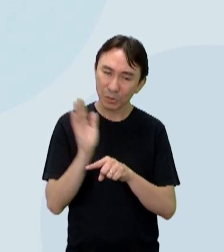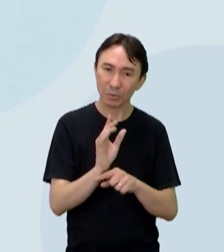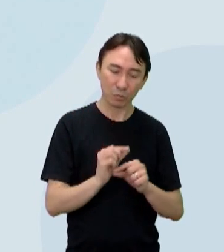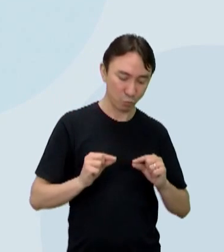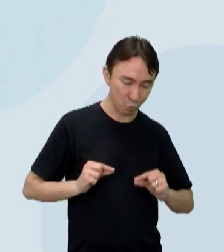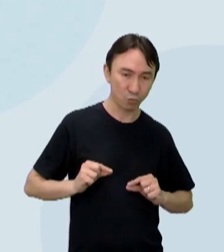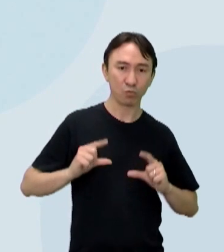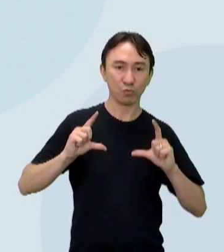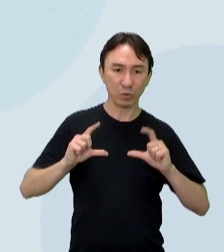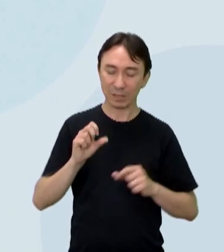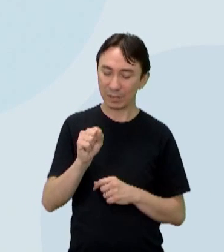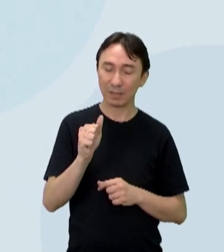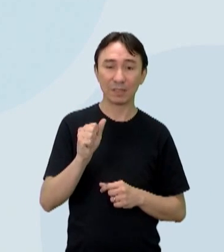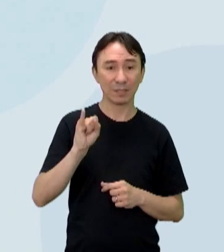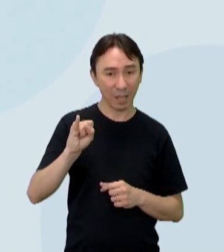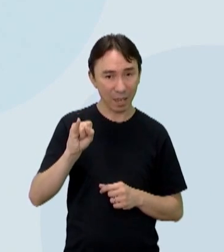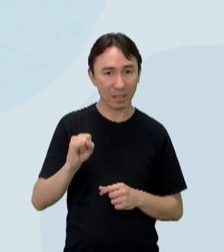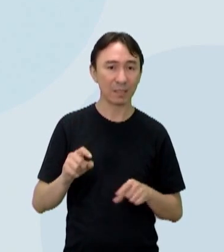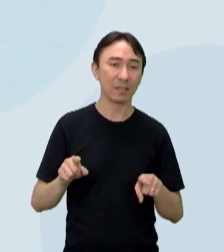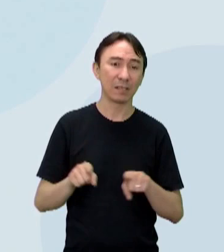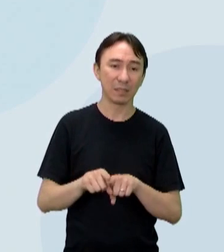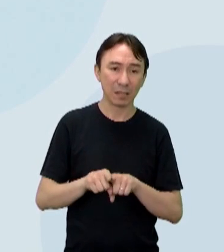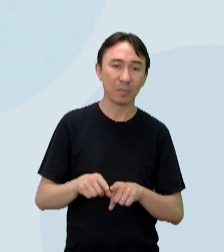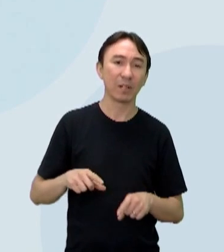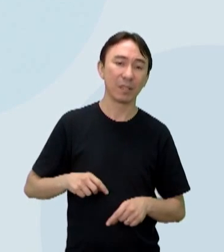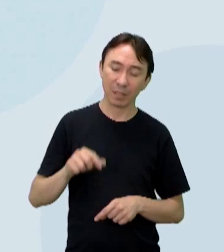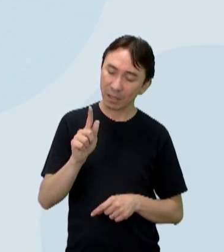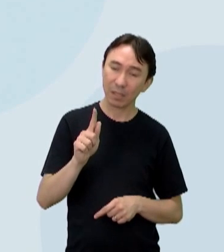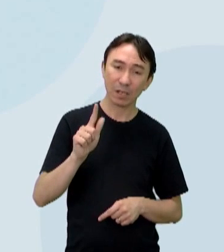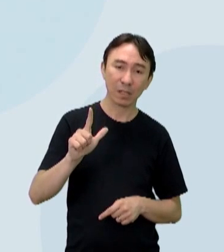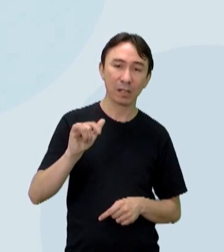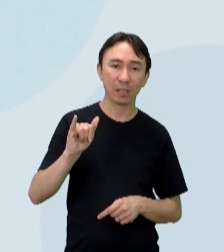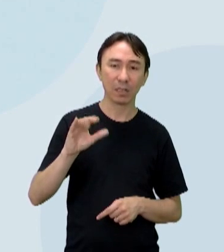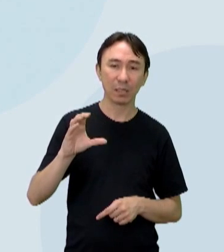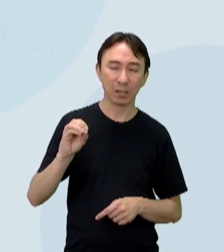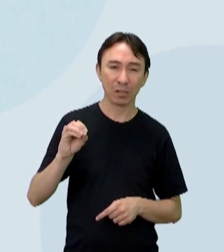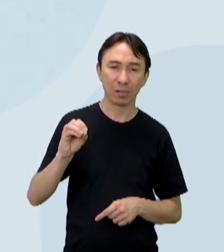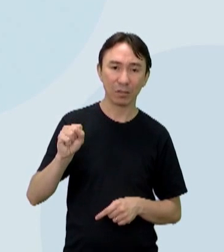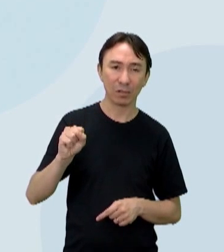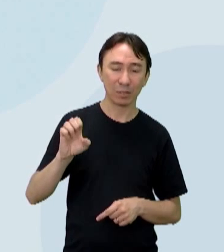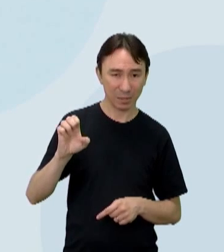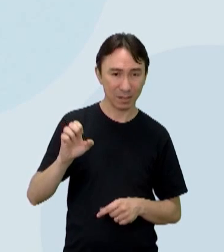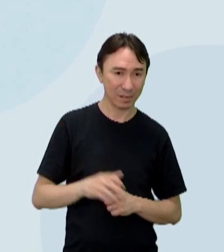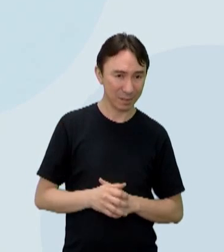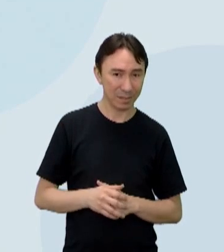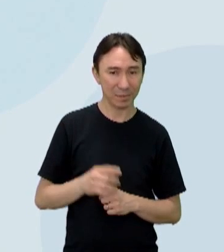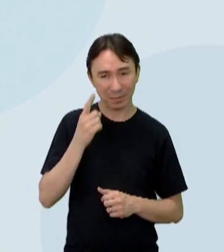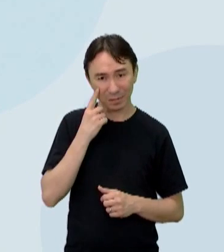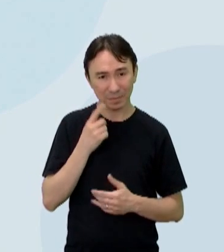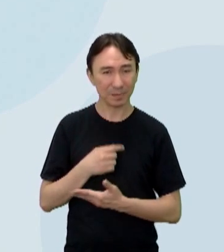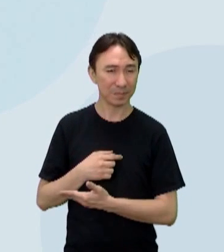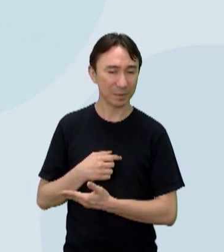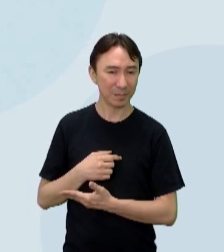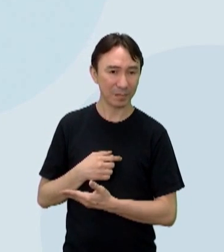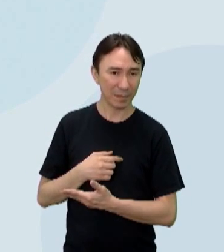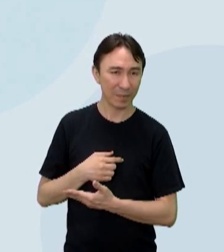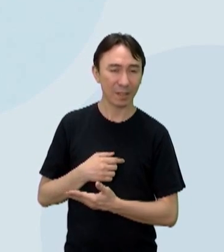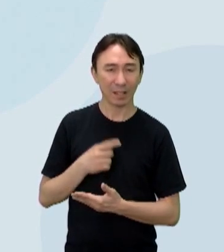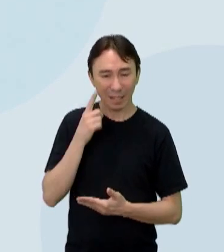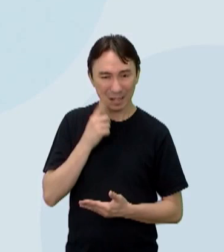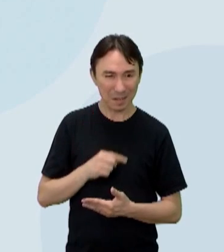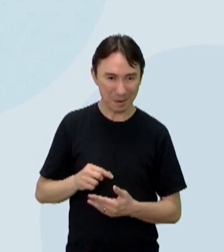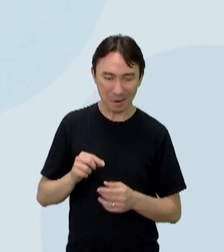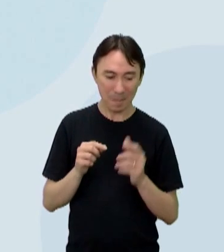Linha linha 1, 1. A palavra destacada refere-se ao termo. Bem facinho essa, né, gente? Isotônico,